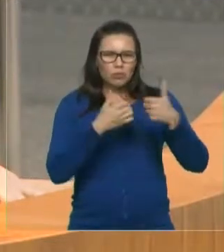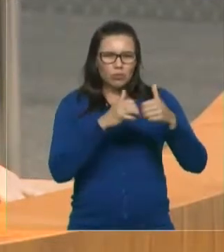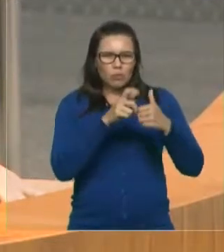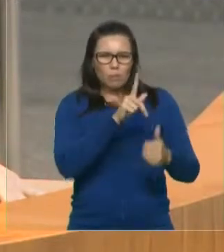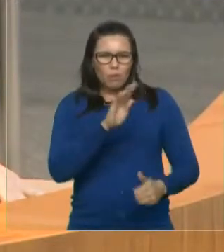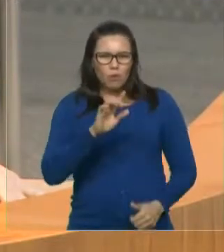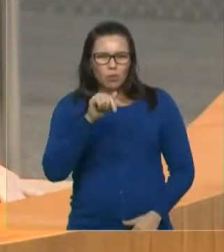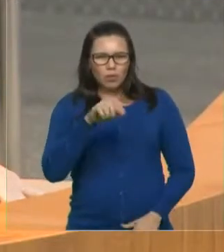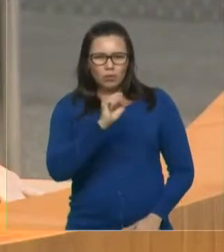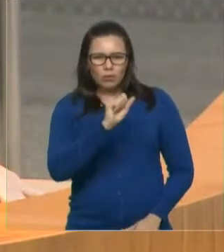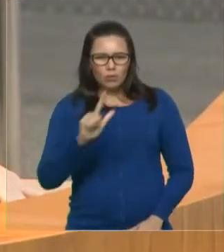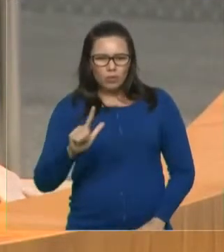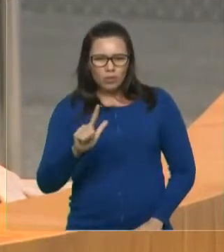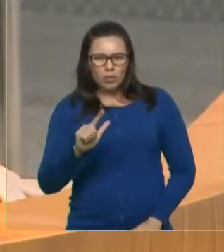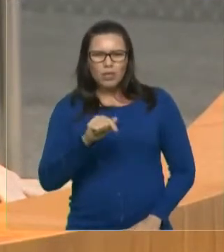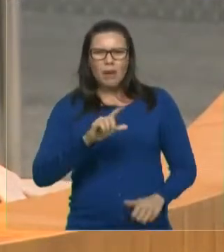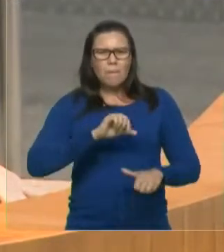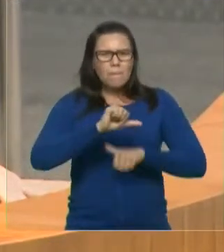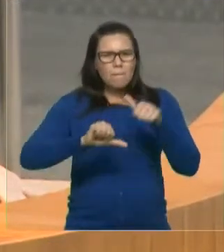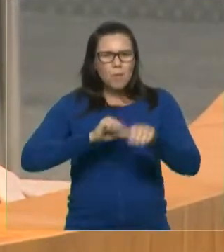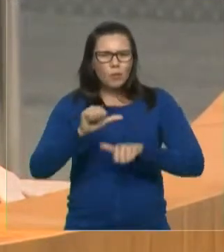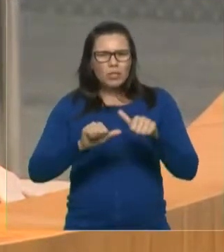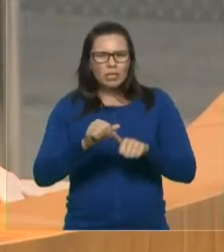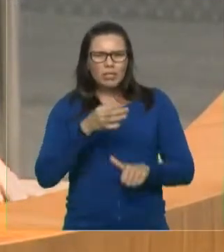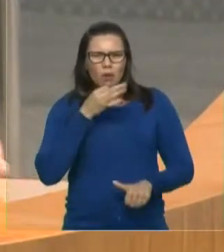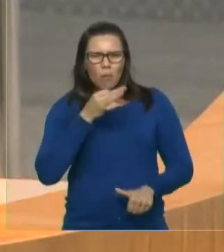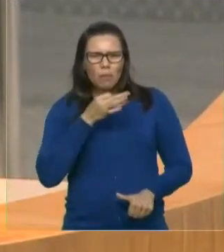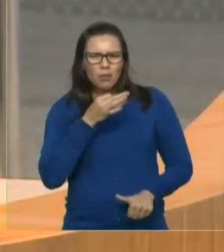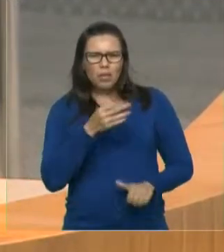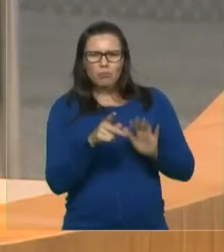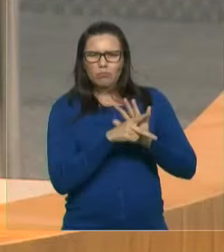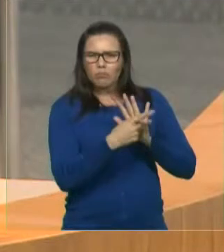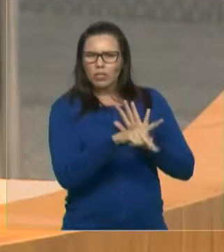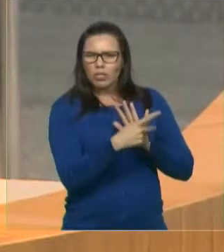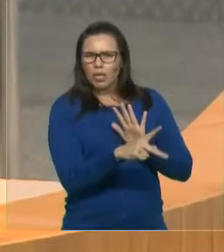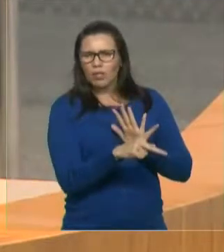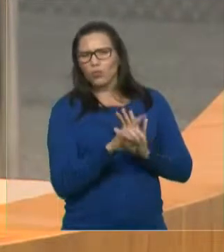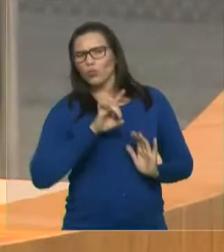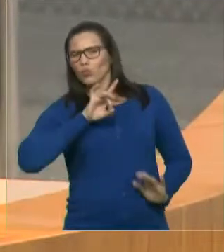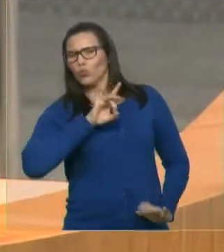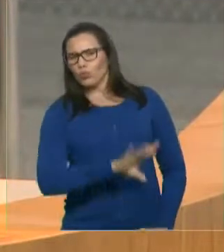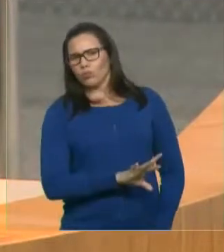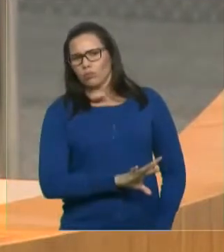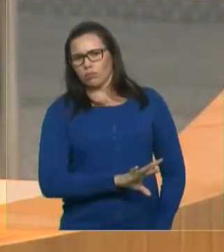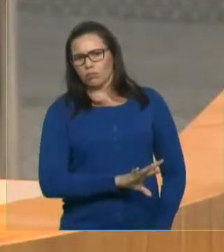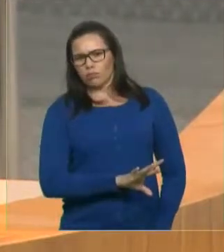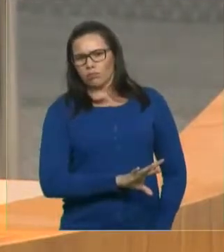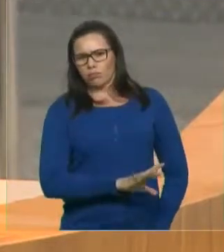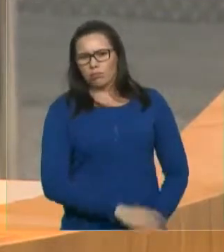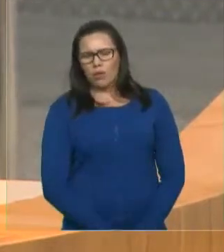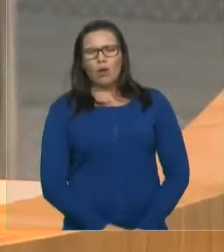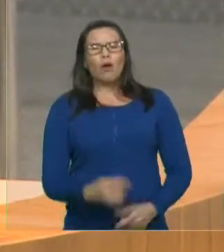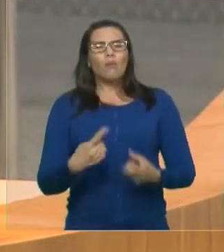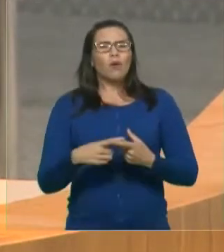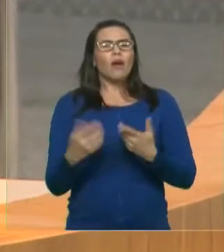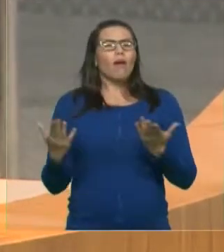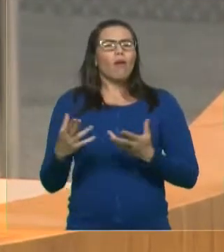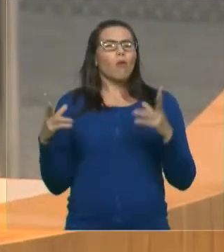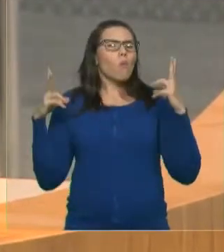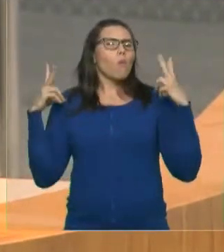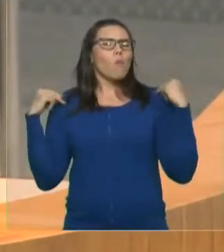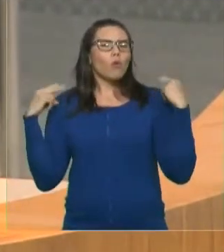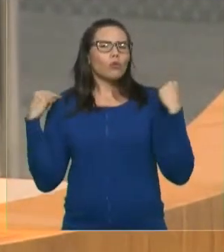Luís é uma alteração unilateral. Esse acúmulo de função para o motorista gera